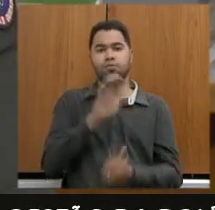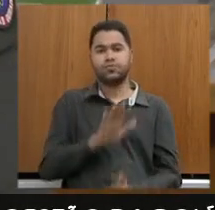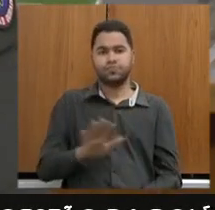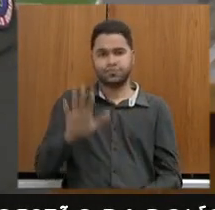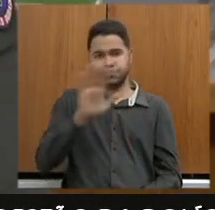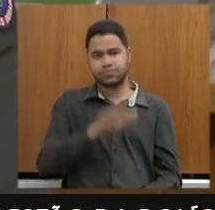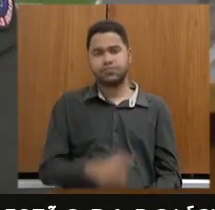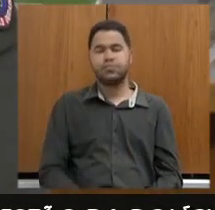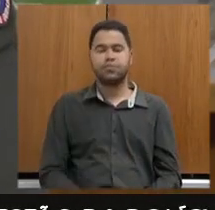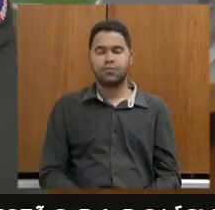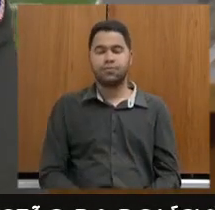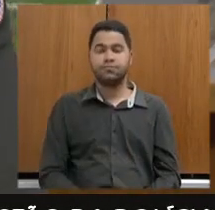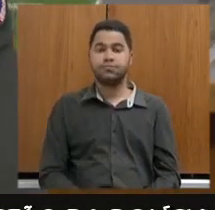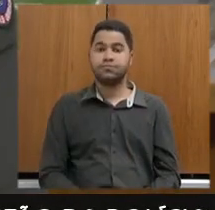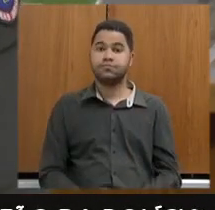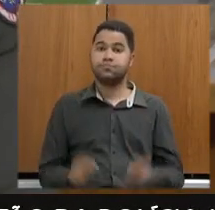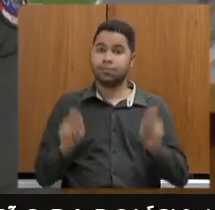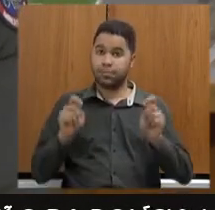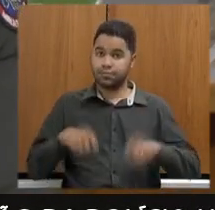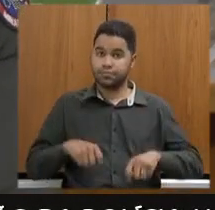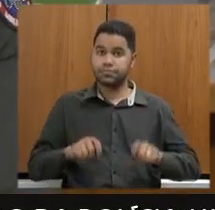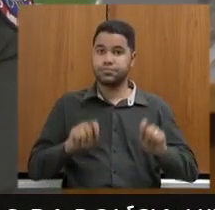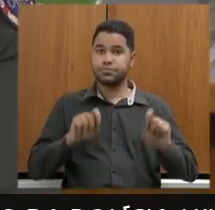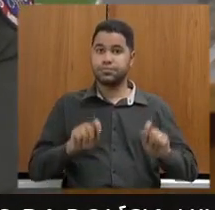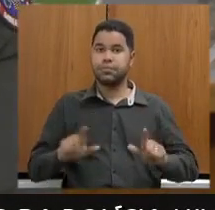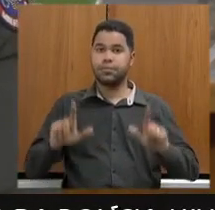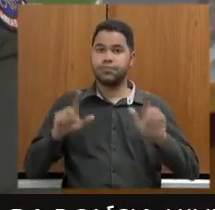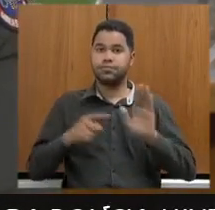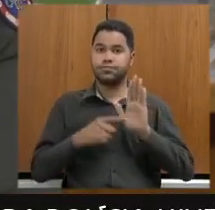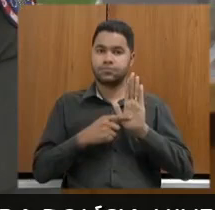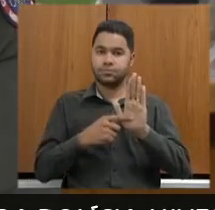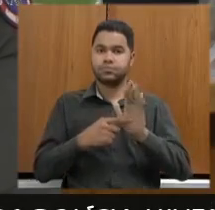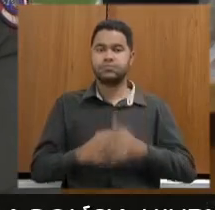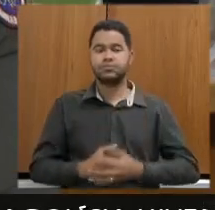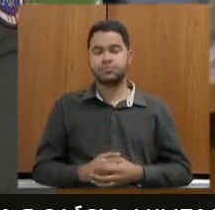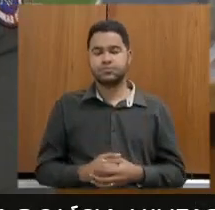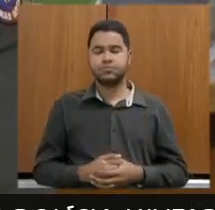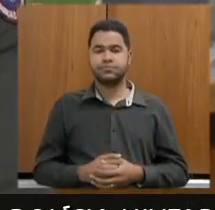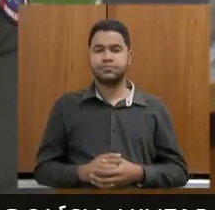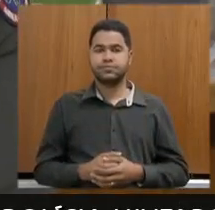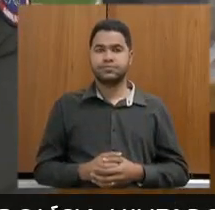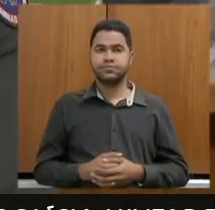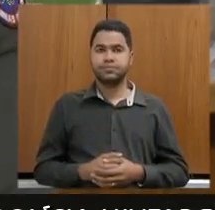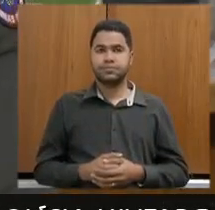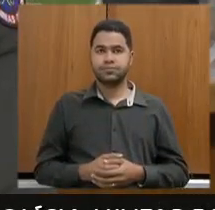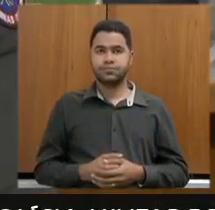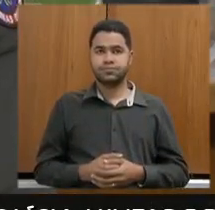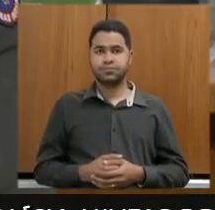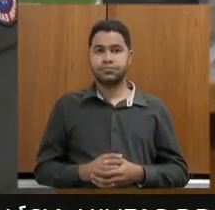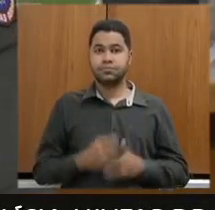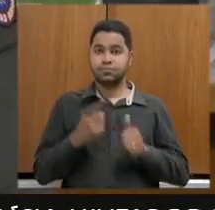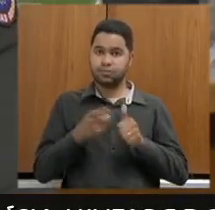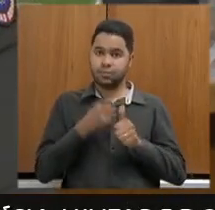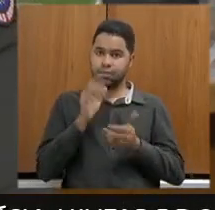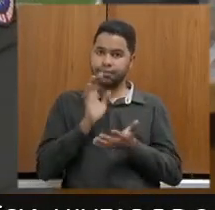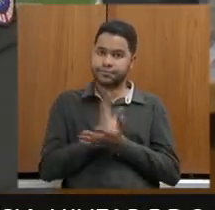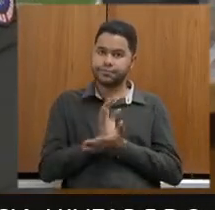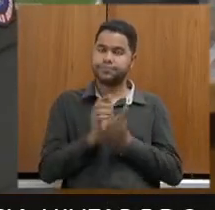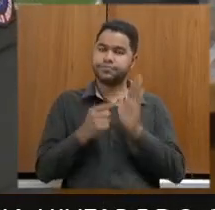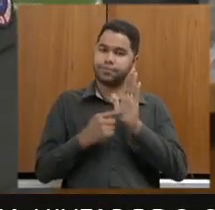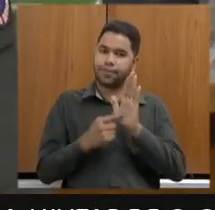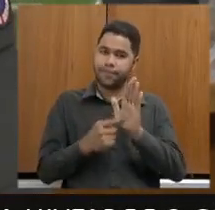peço então que a gente já possa fazer a nossa apresentação primeira parte a gente vai